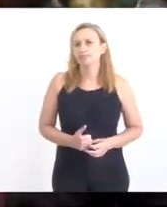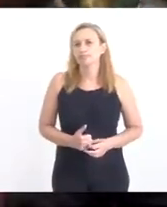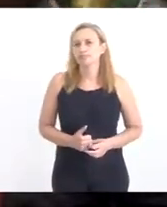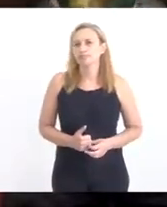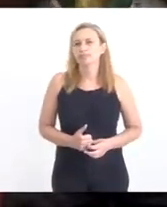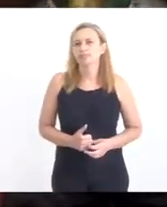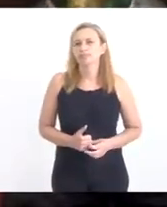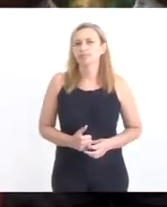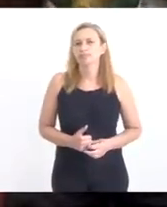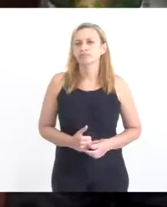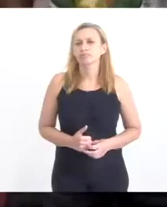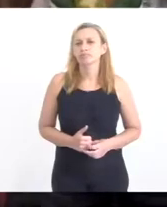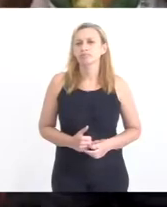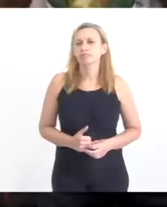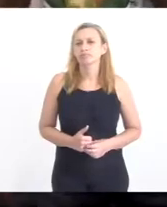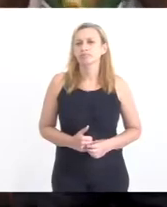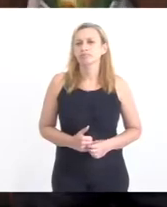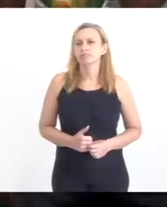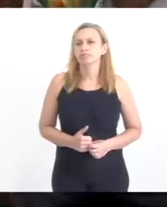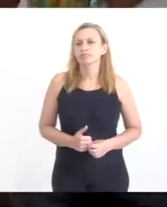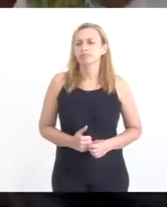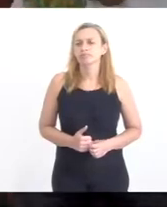E aí